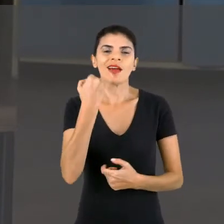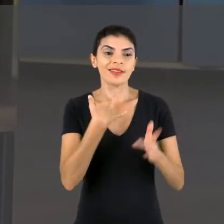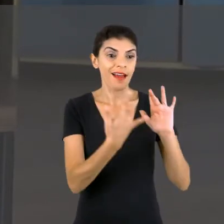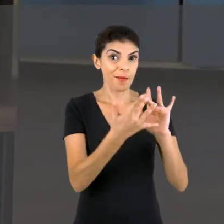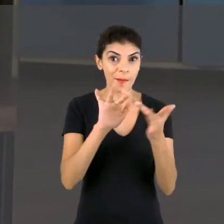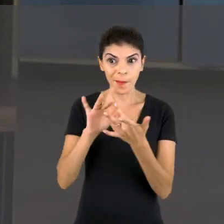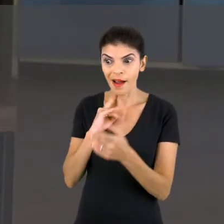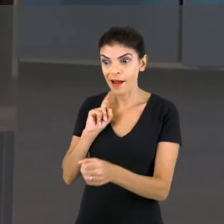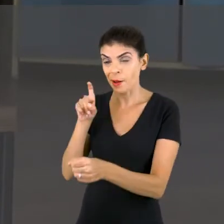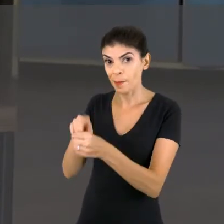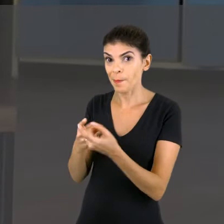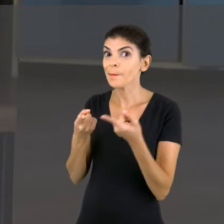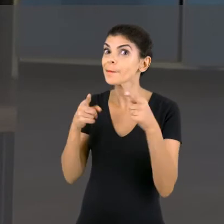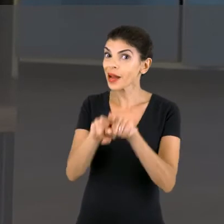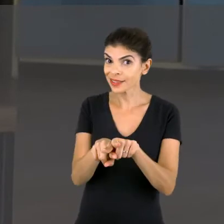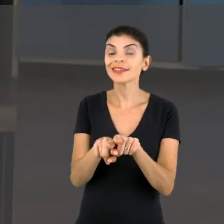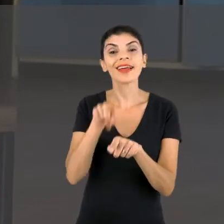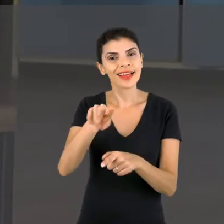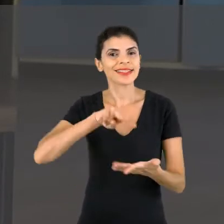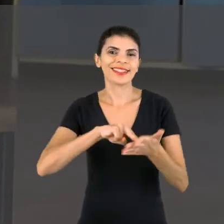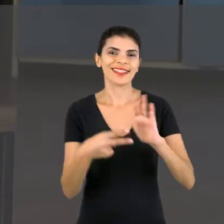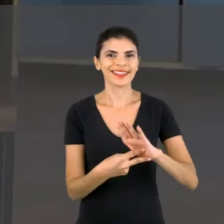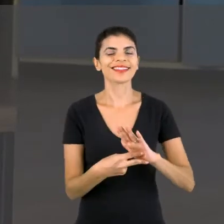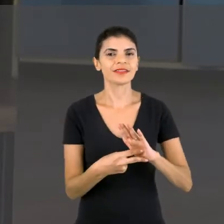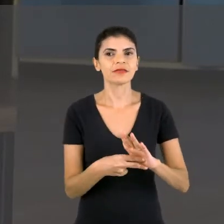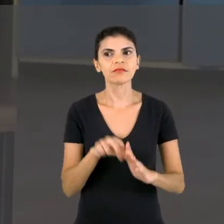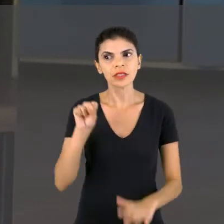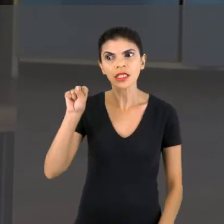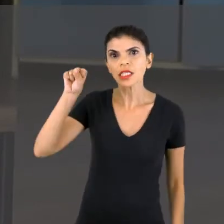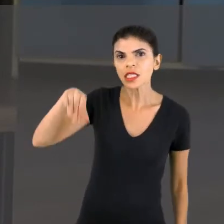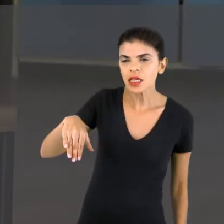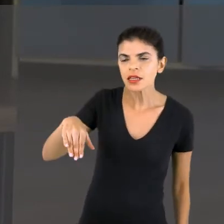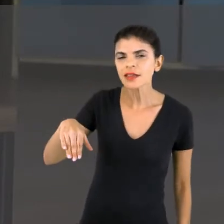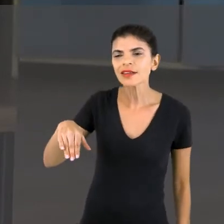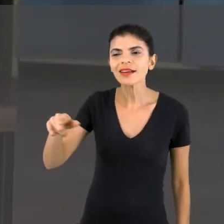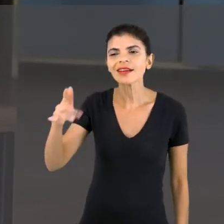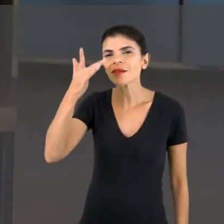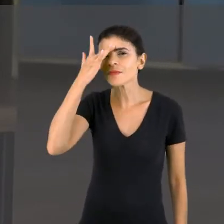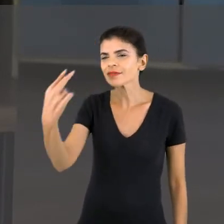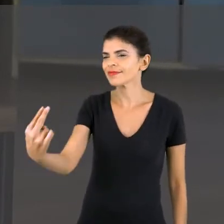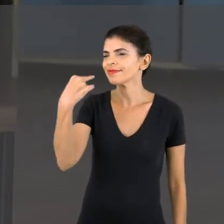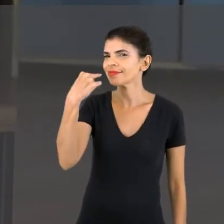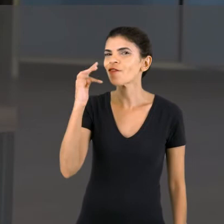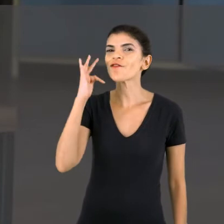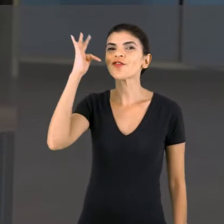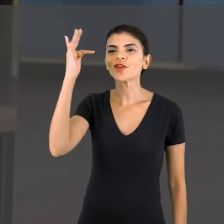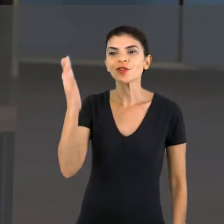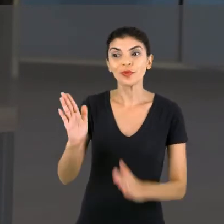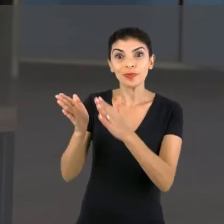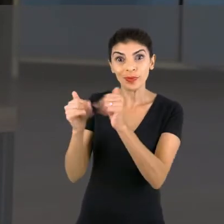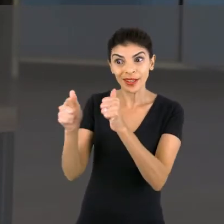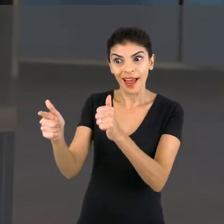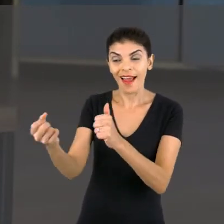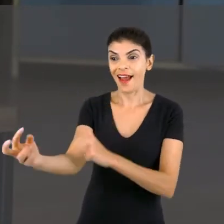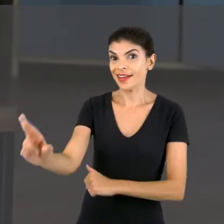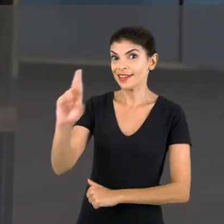uma rede de parceiros é isso, parceria é isso, né? Quando a gente diz sim para alguém, é muito provável que essa pessoa diga um sim para você depois.